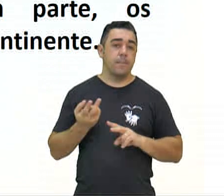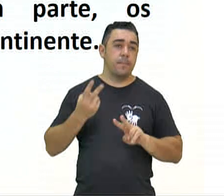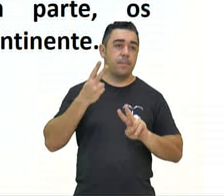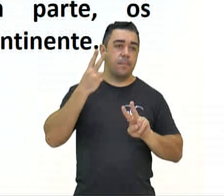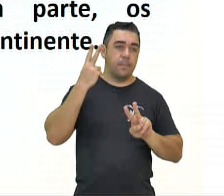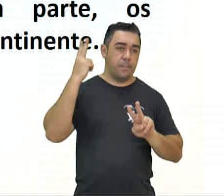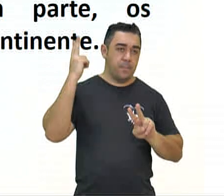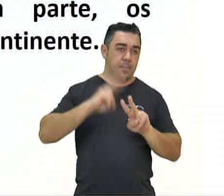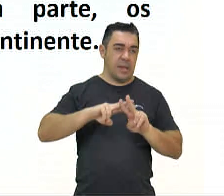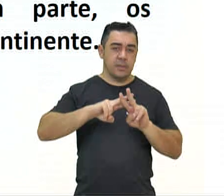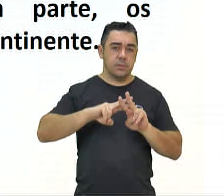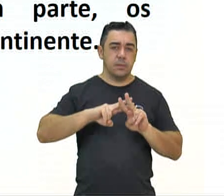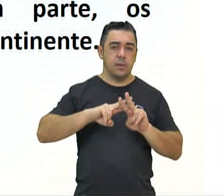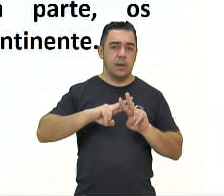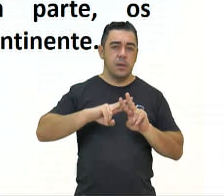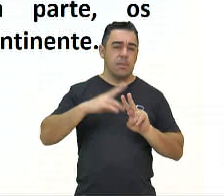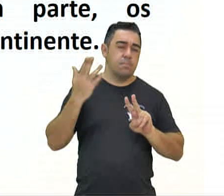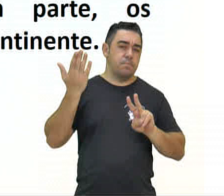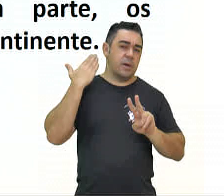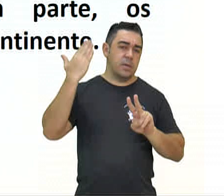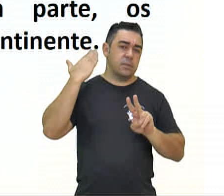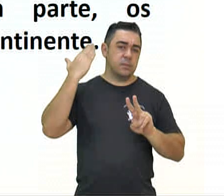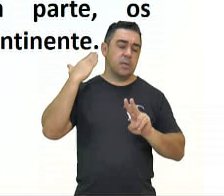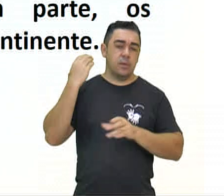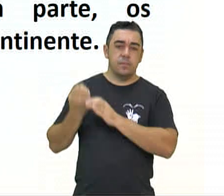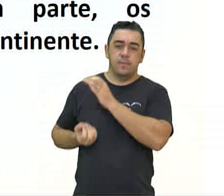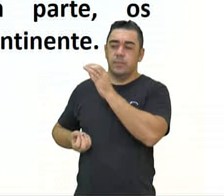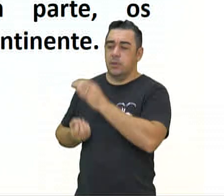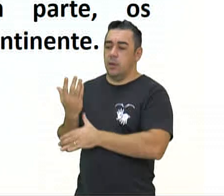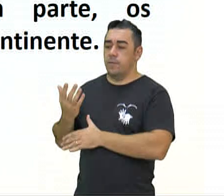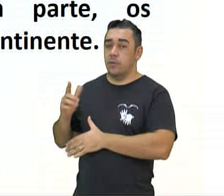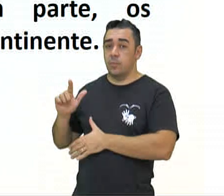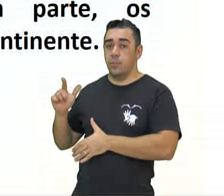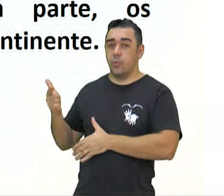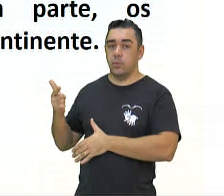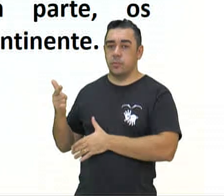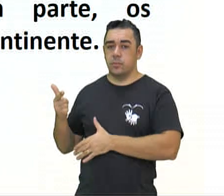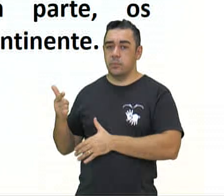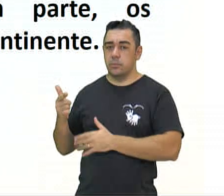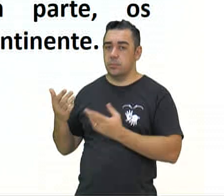prisioneira de um passado inventado por outros. Eu te dei a explicação.